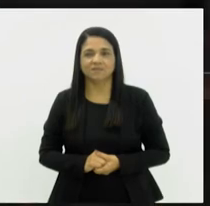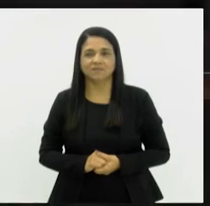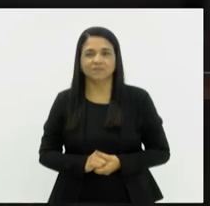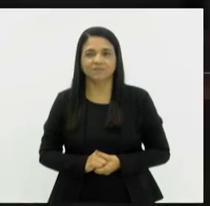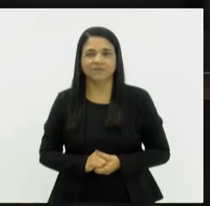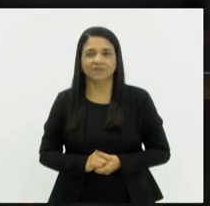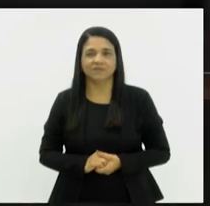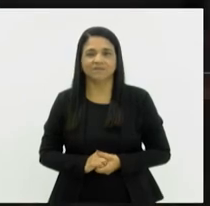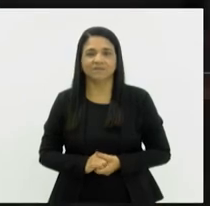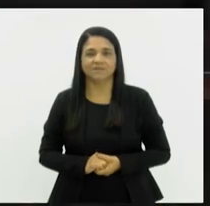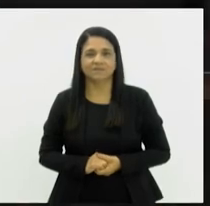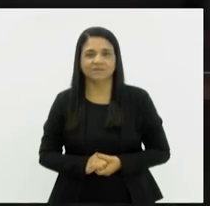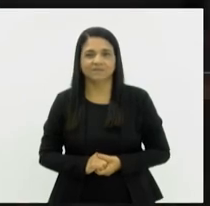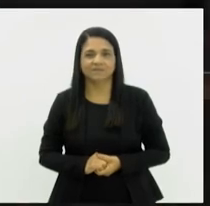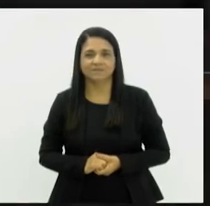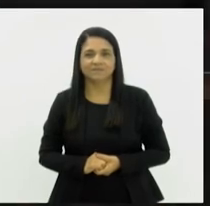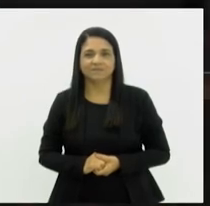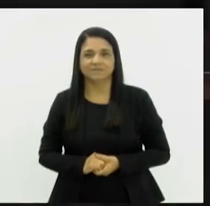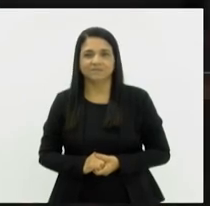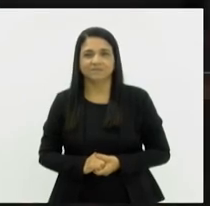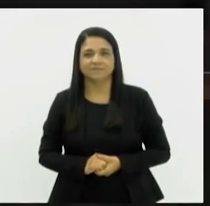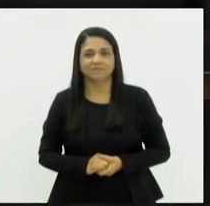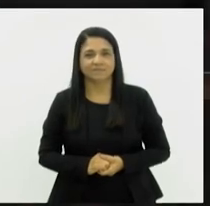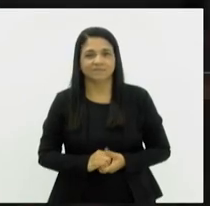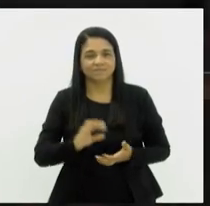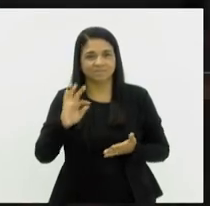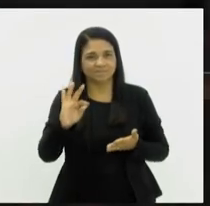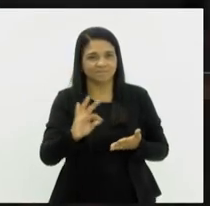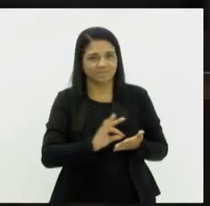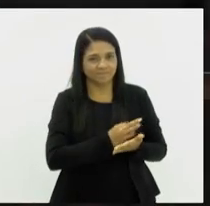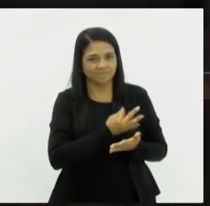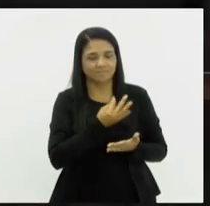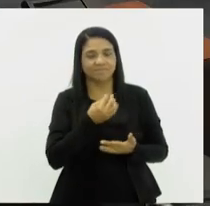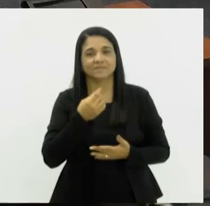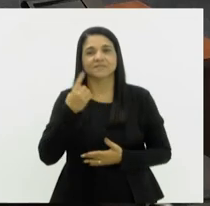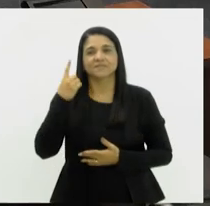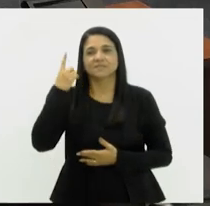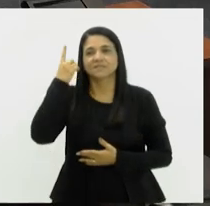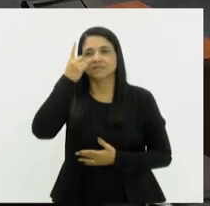Obrigado, deputado Luiz Paulo. A próxima é a deputada Dani Monteiro.